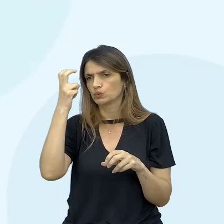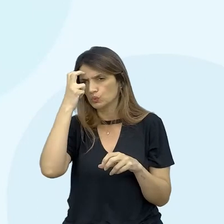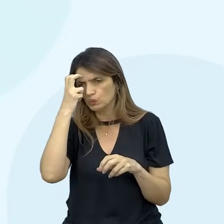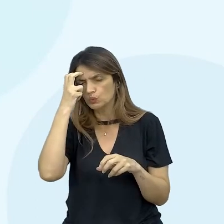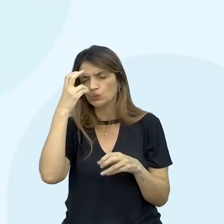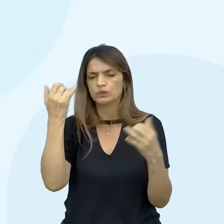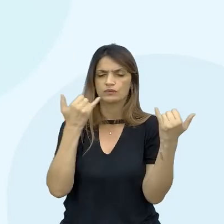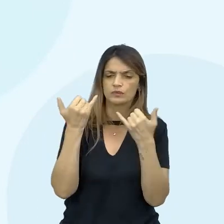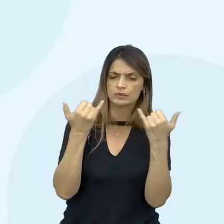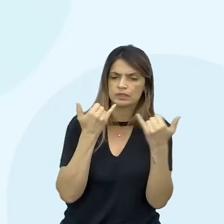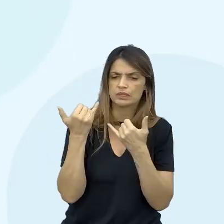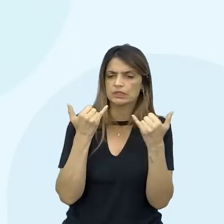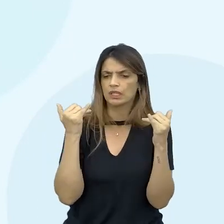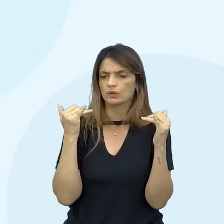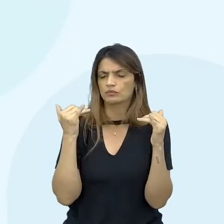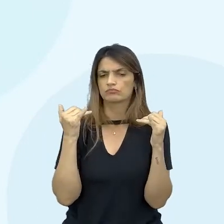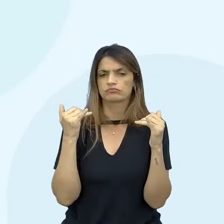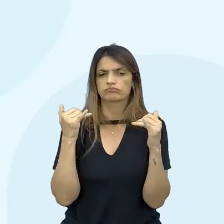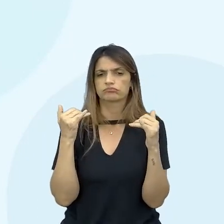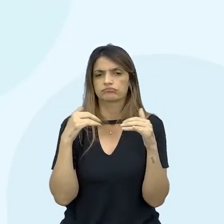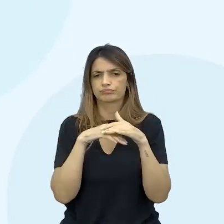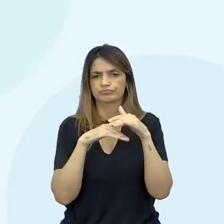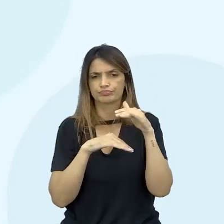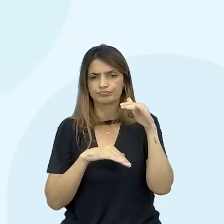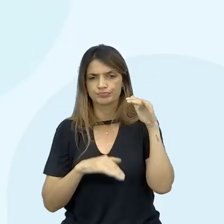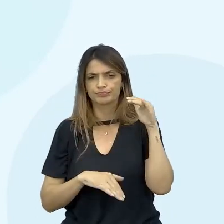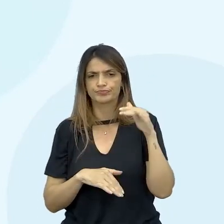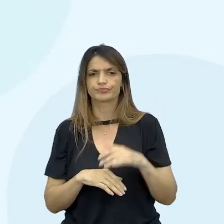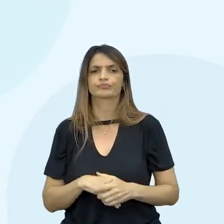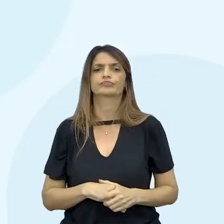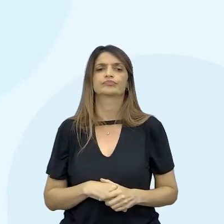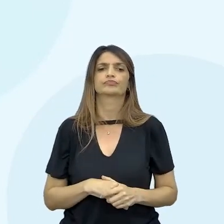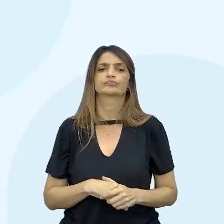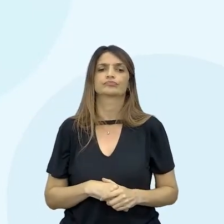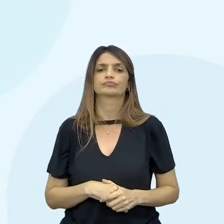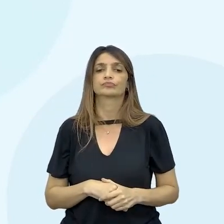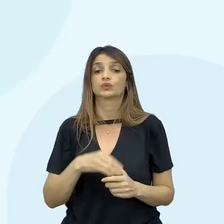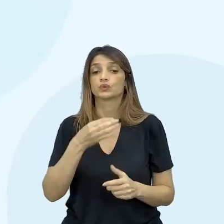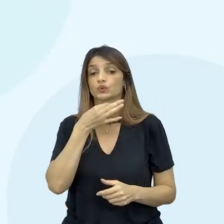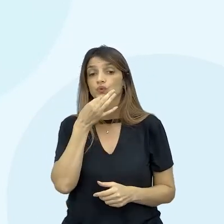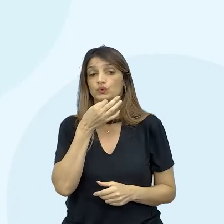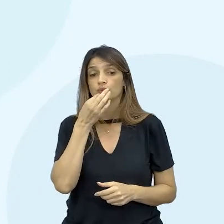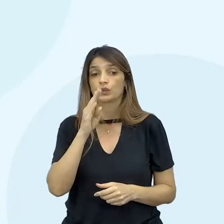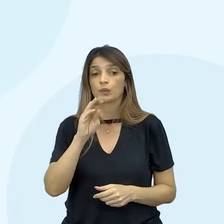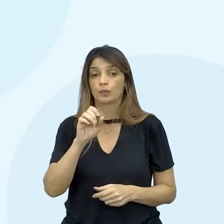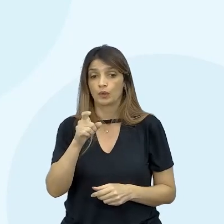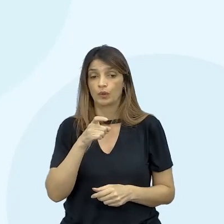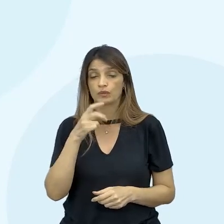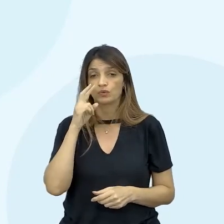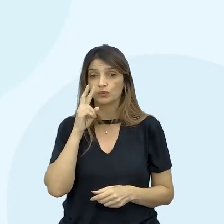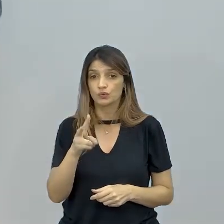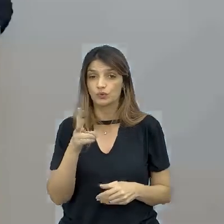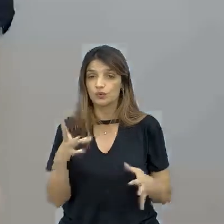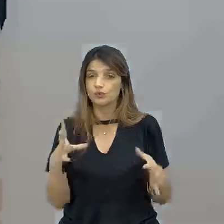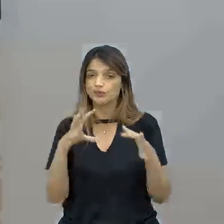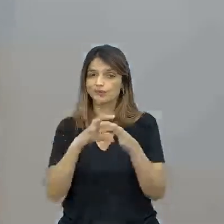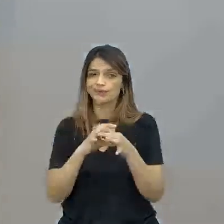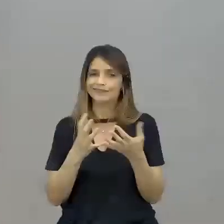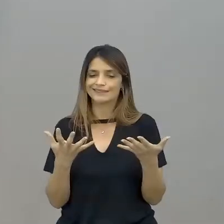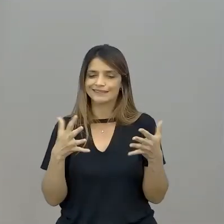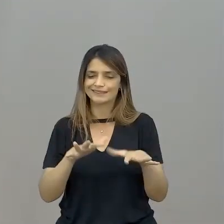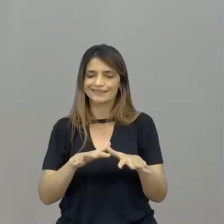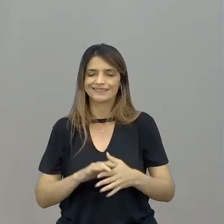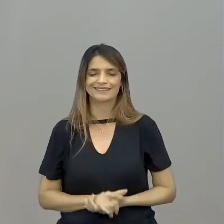e informações e observar as sugestões do box, de olho na integração e para saber mais. Legal! E olha